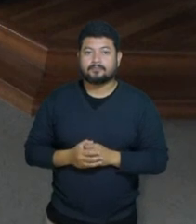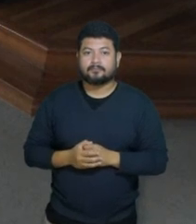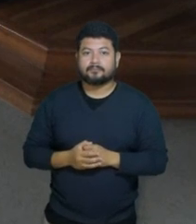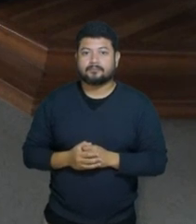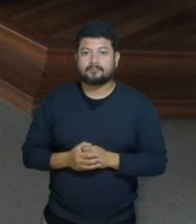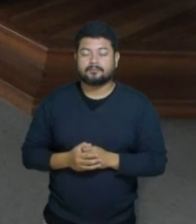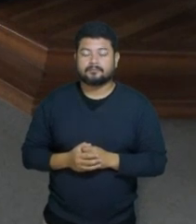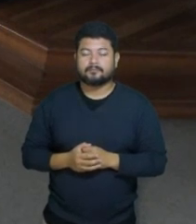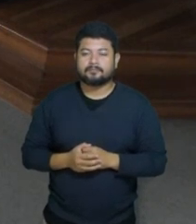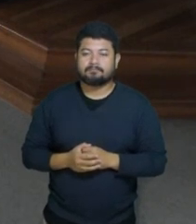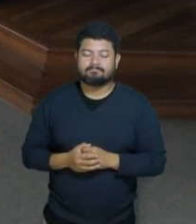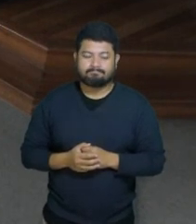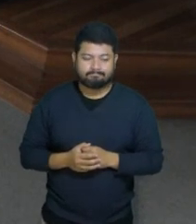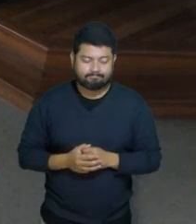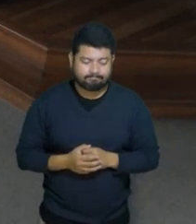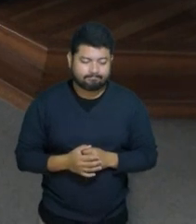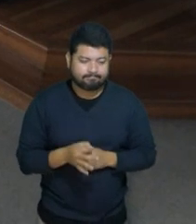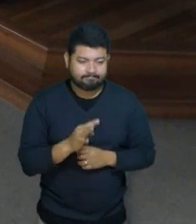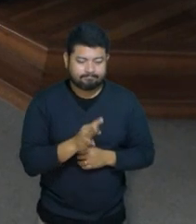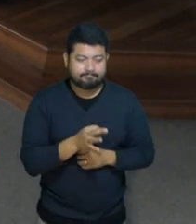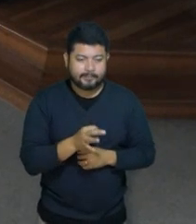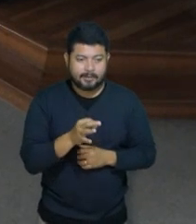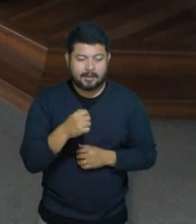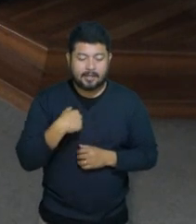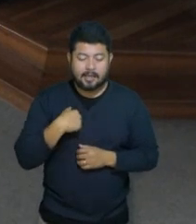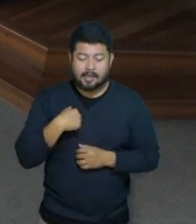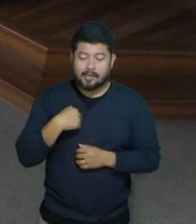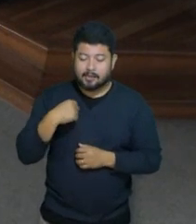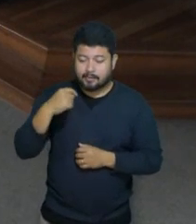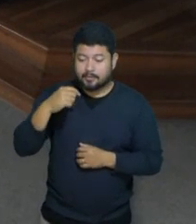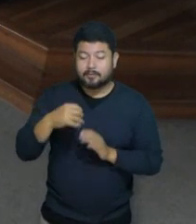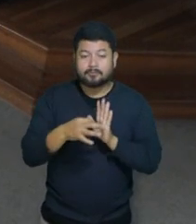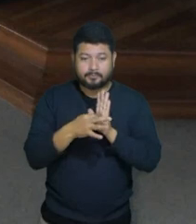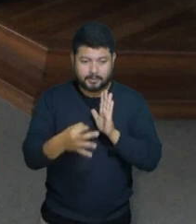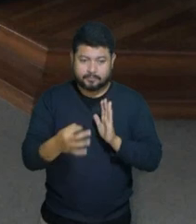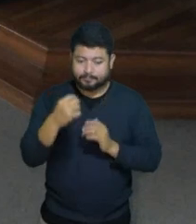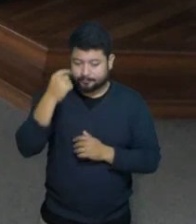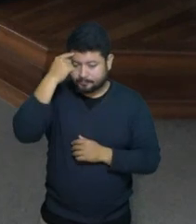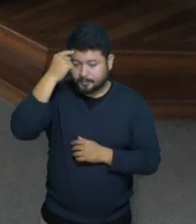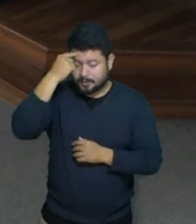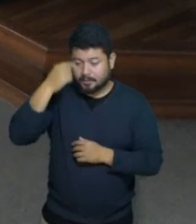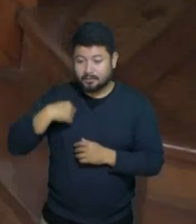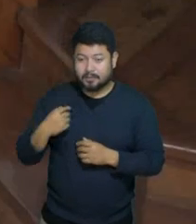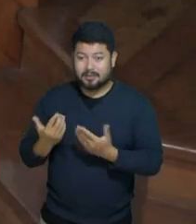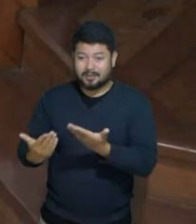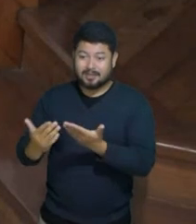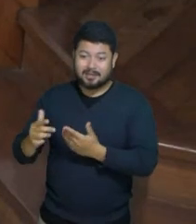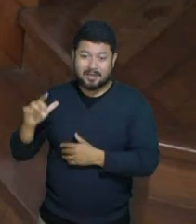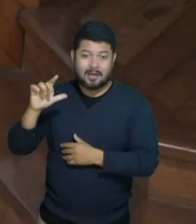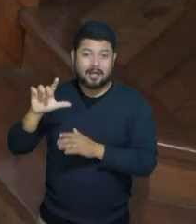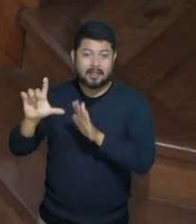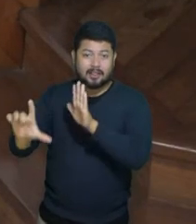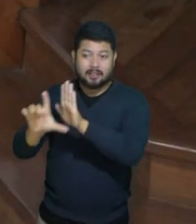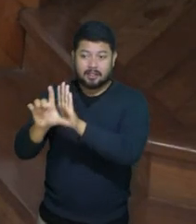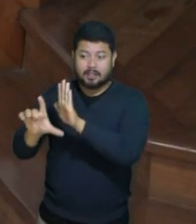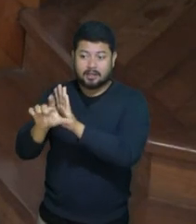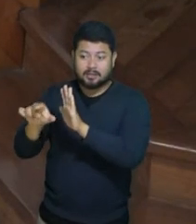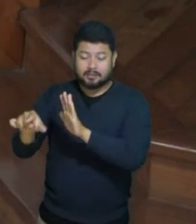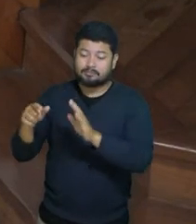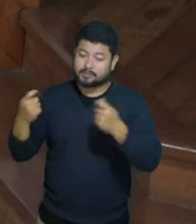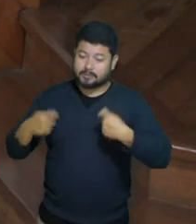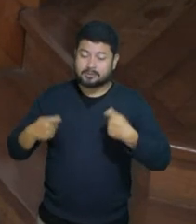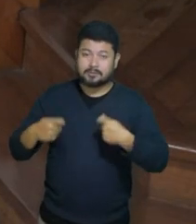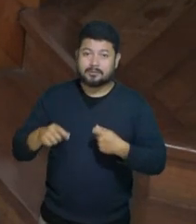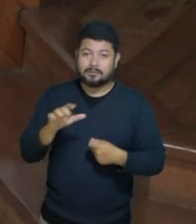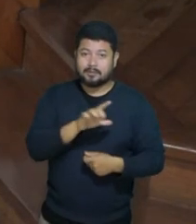Então, eu acho assim, infelizmente, como muito depende de legislação, uma coisa é, quando você vai votar, você